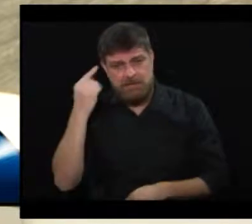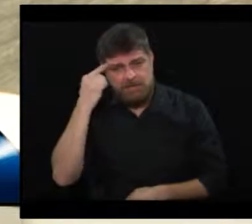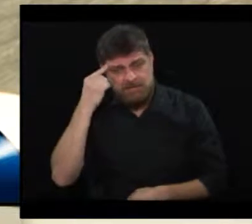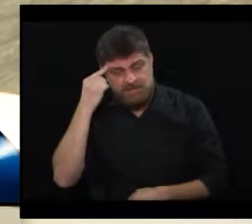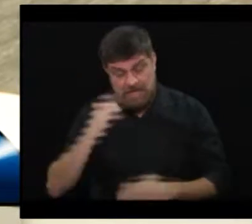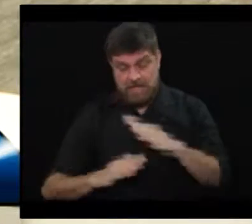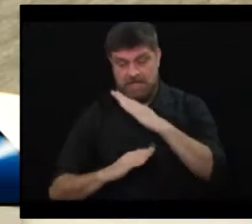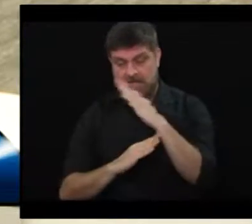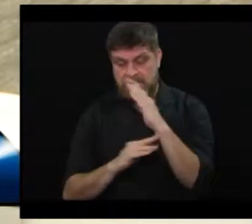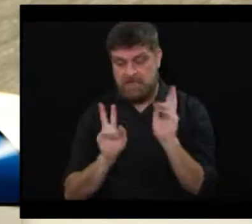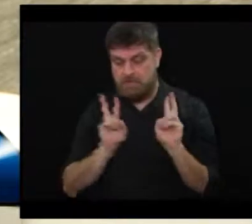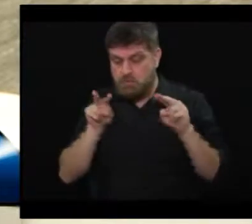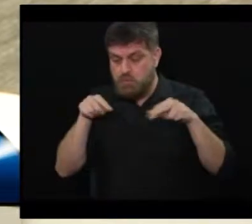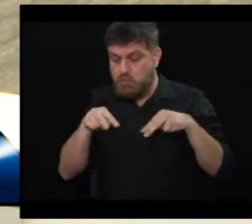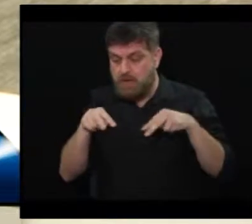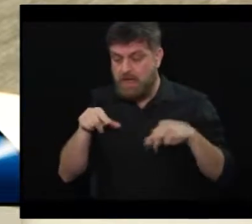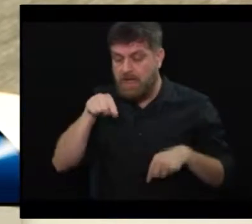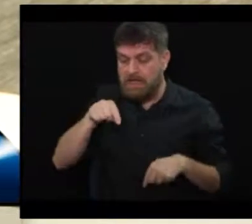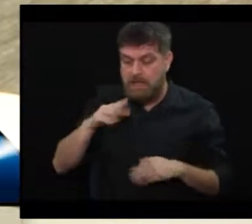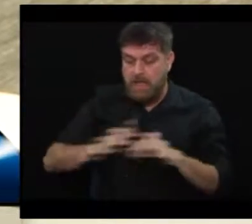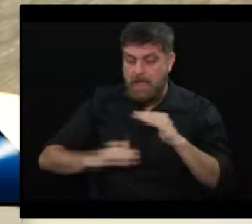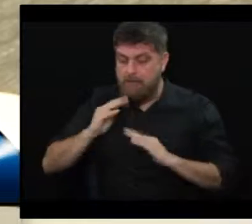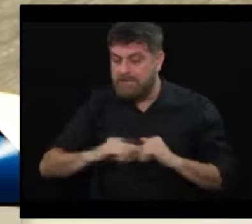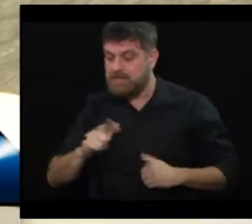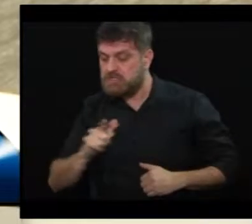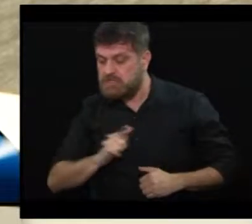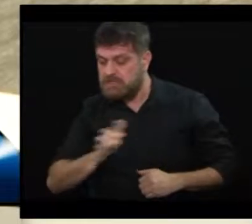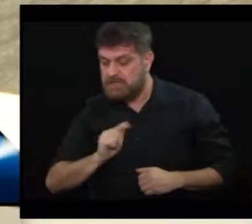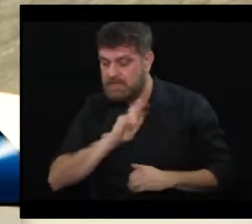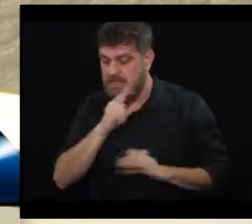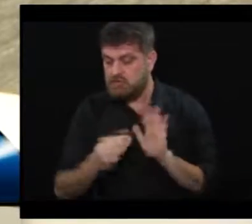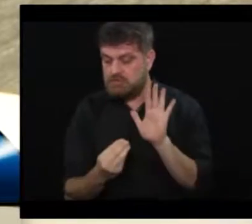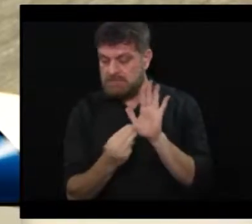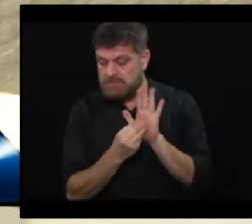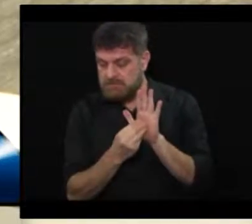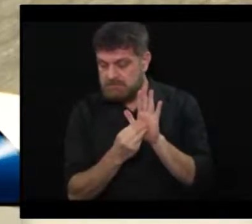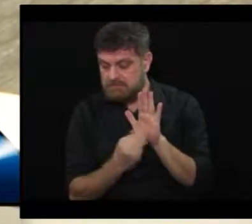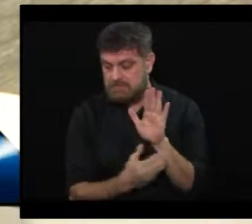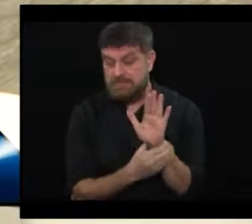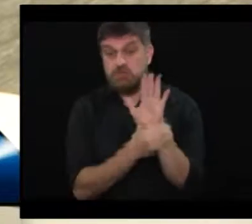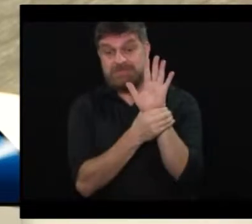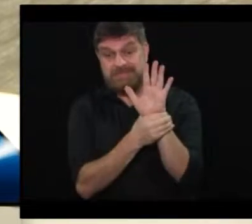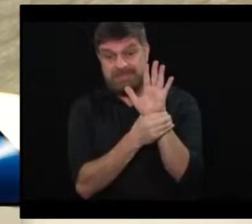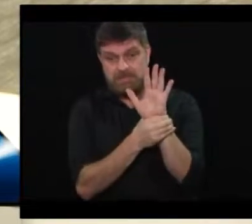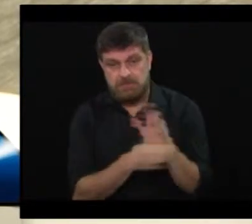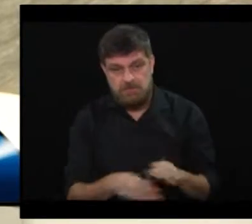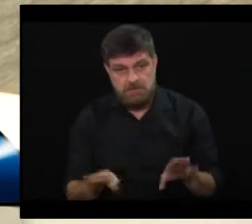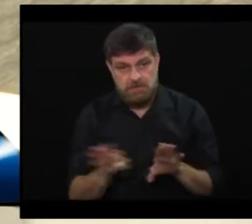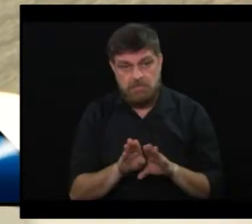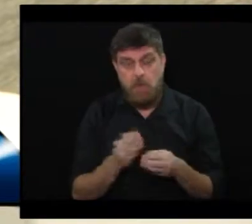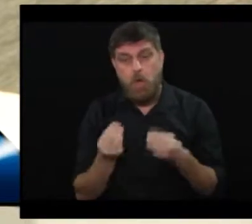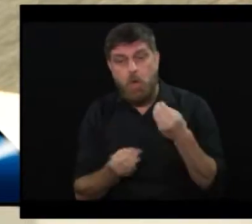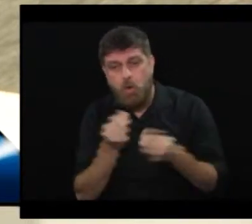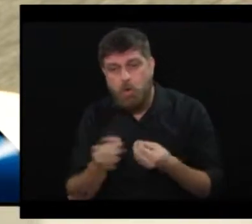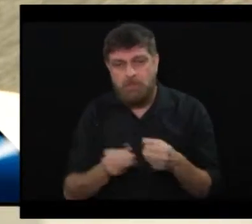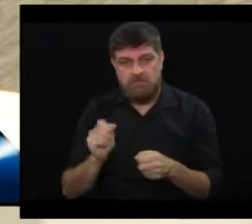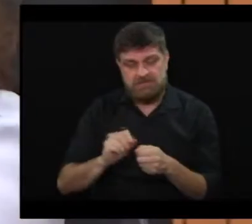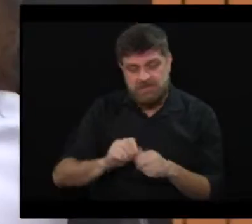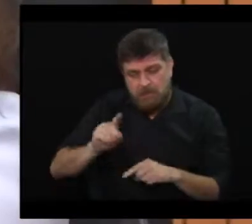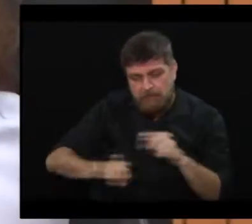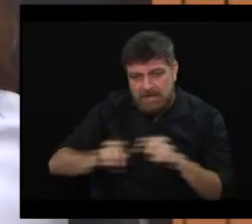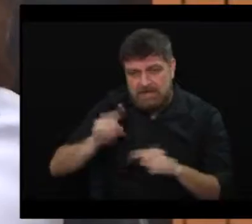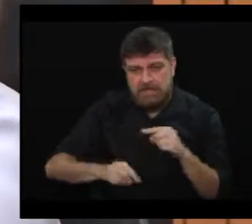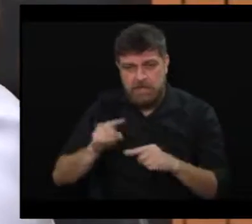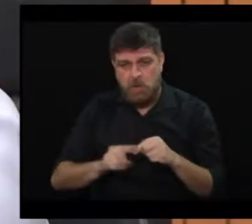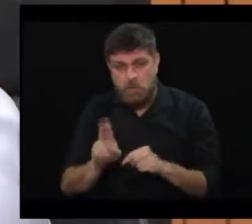nossa instituição e ver se nós estamos adotando práticas sustentáveis, utilizando adequadamente os recursos.